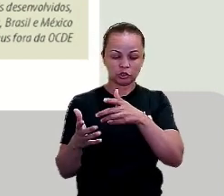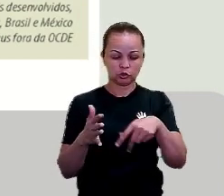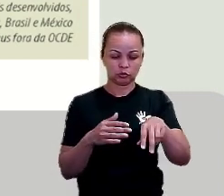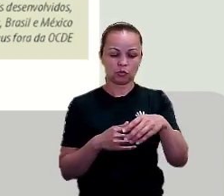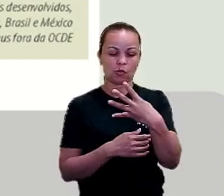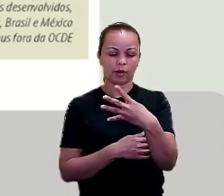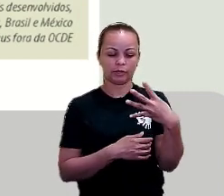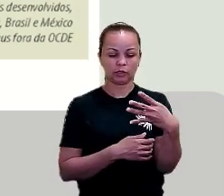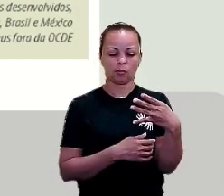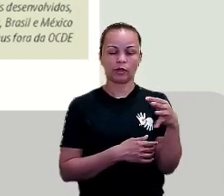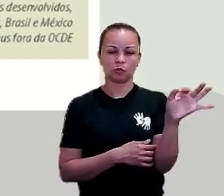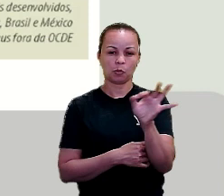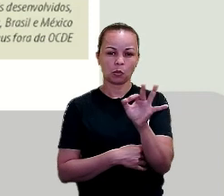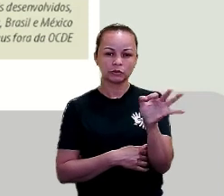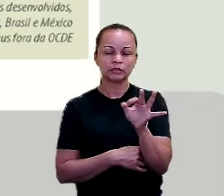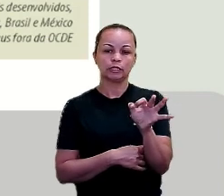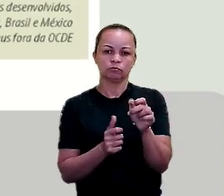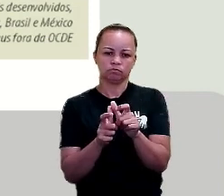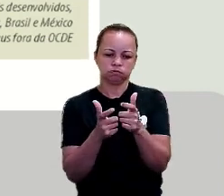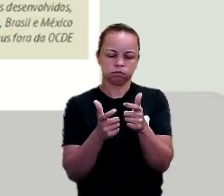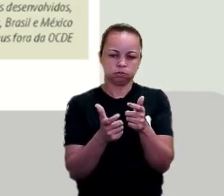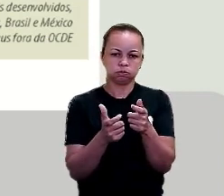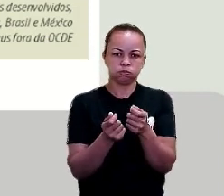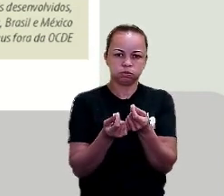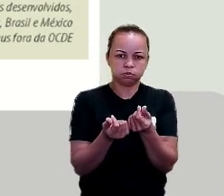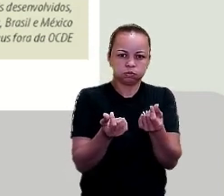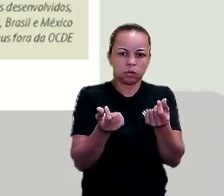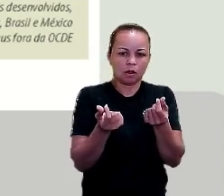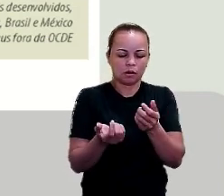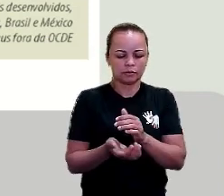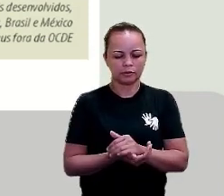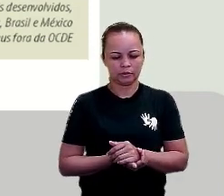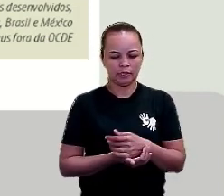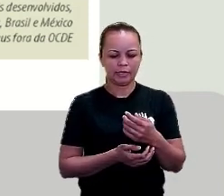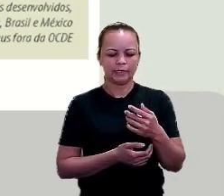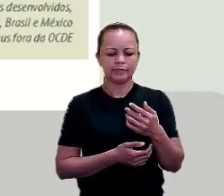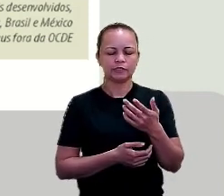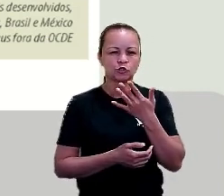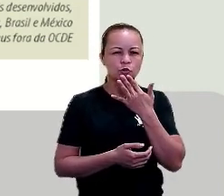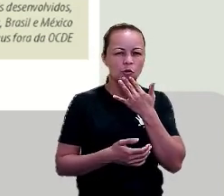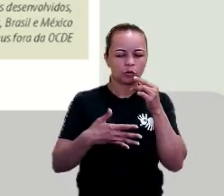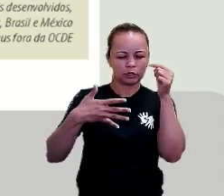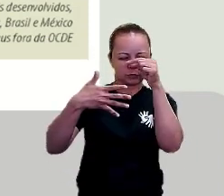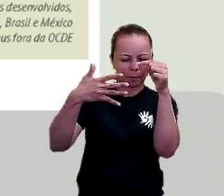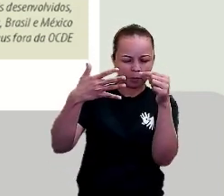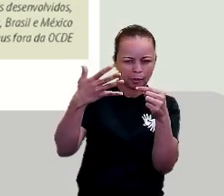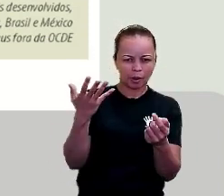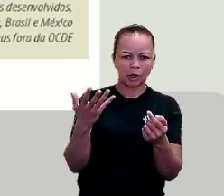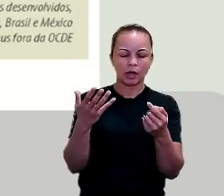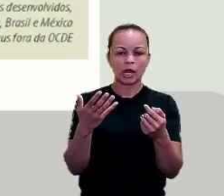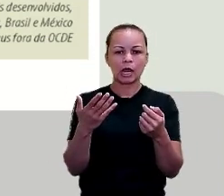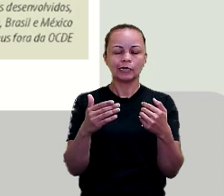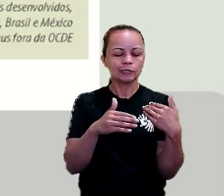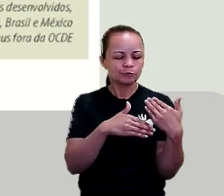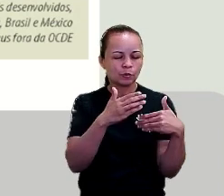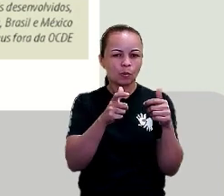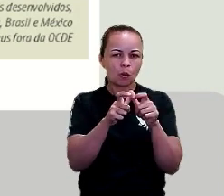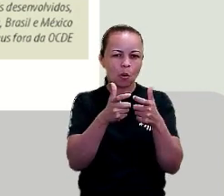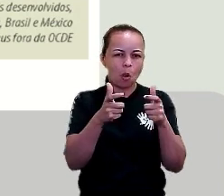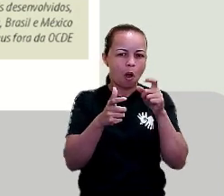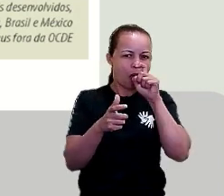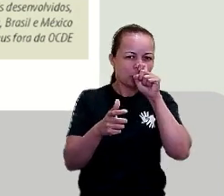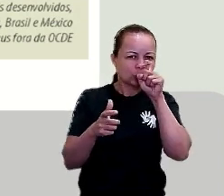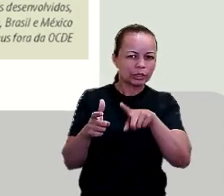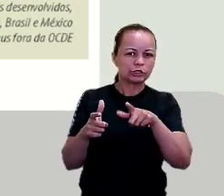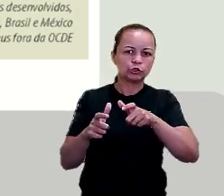alta renda. Ou seja, tá vendo esses coloridozinhos? Certo? É quem produz mais lixo no